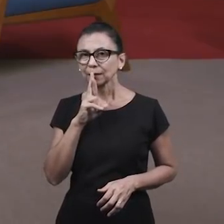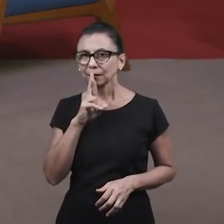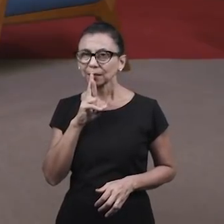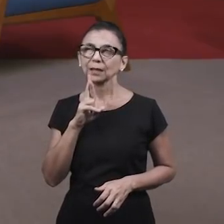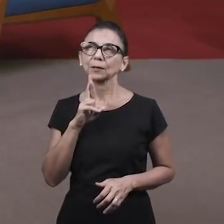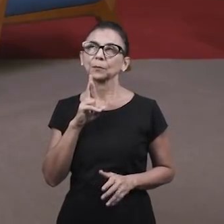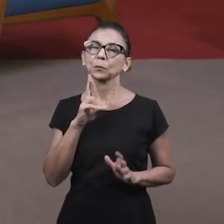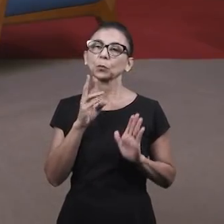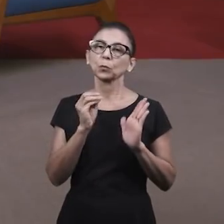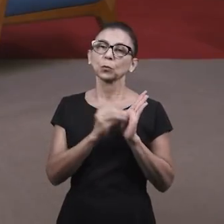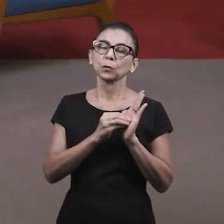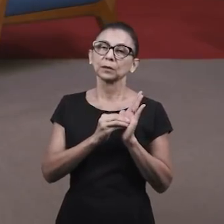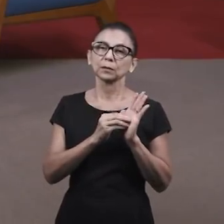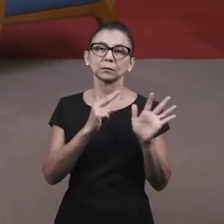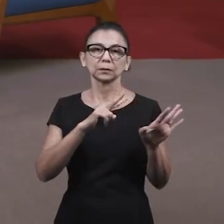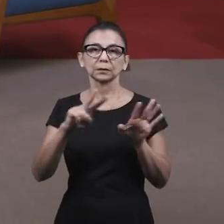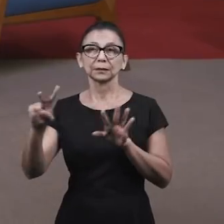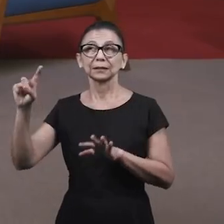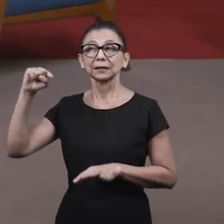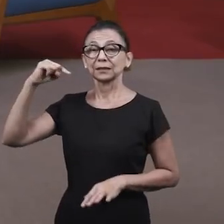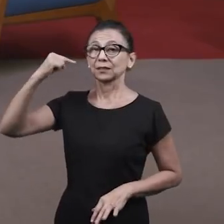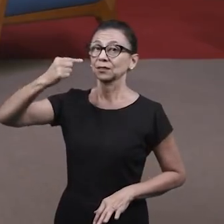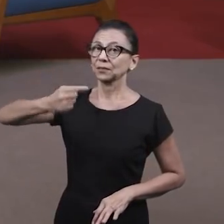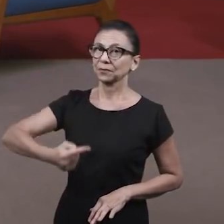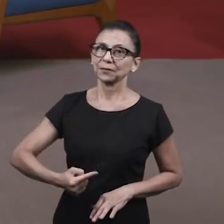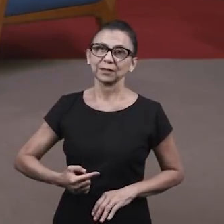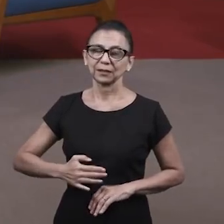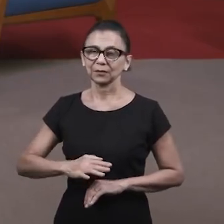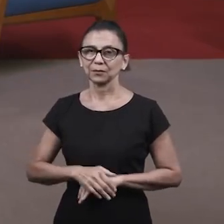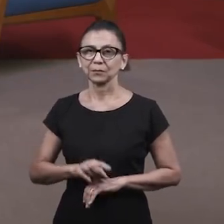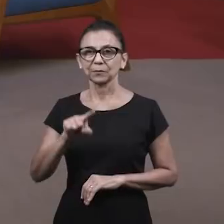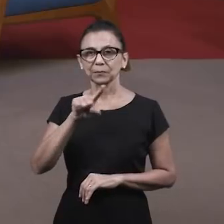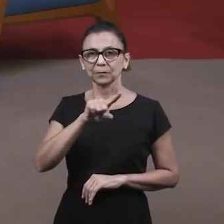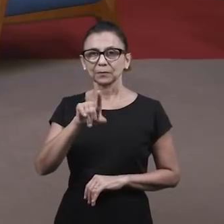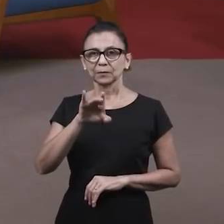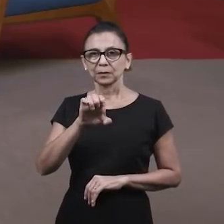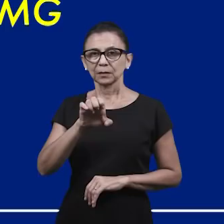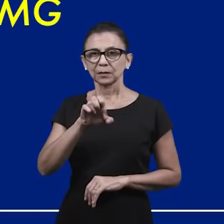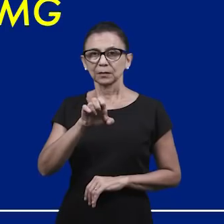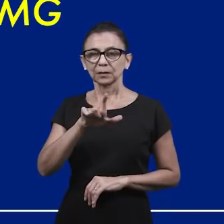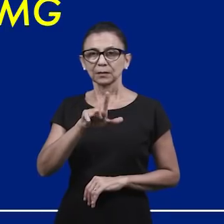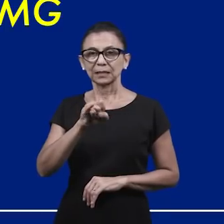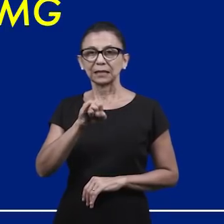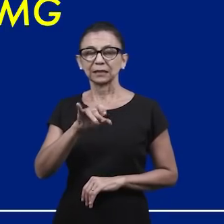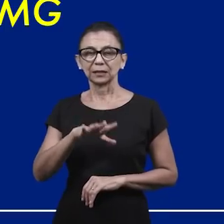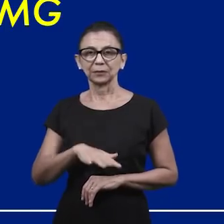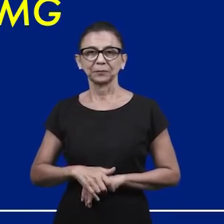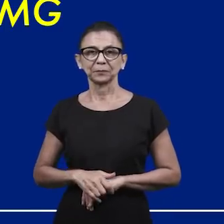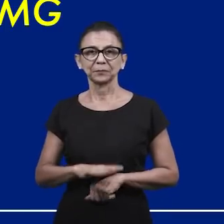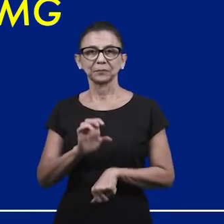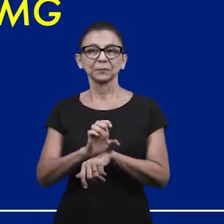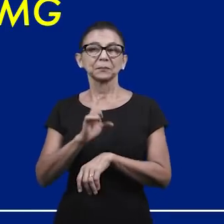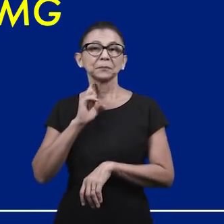Senhor. Muito bem. Eu vou trazer aqui rapidamente 2 comentários que foram enviados para nós acerca desse assunto que nós estamos tratando.